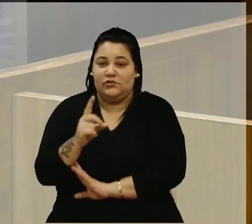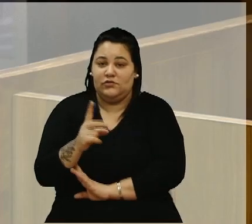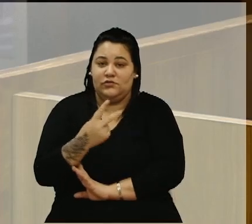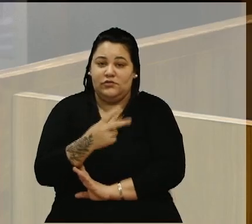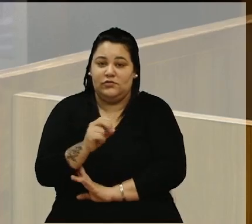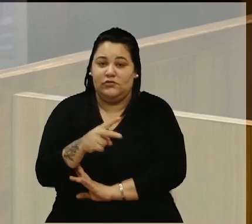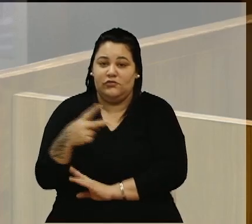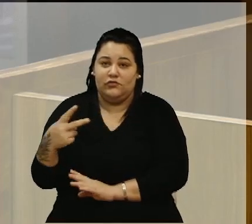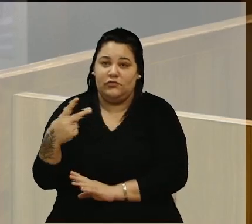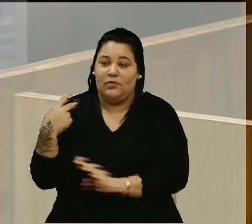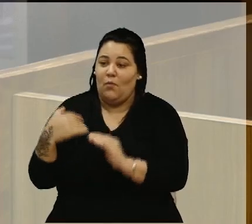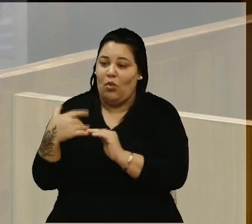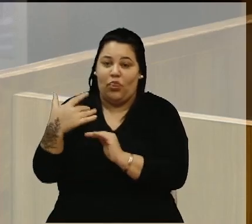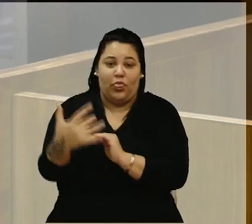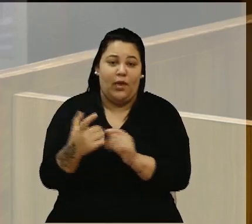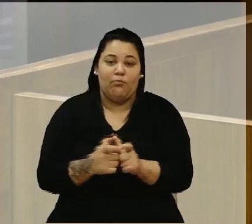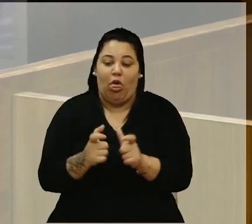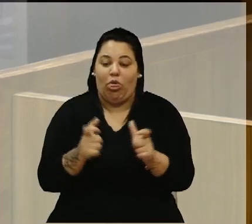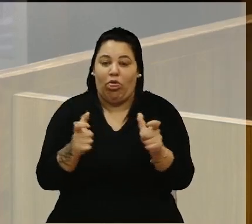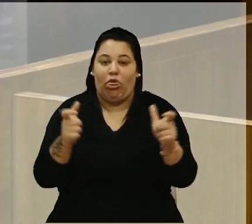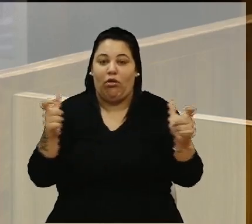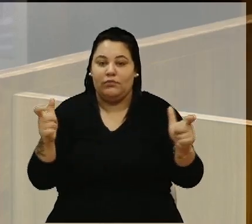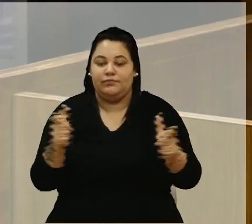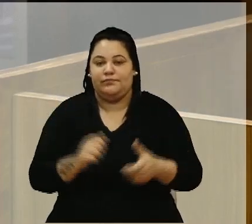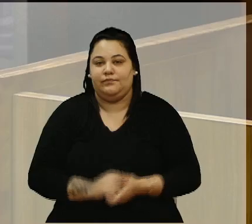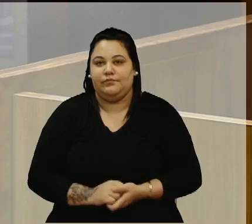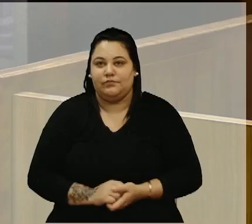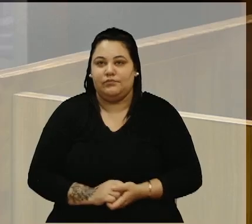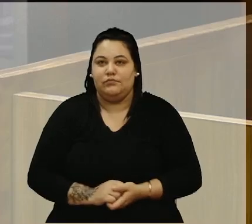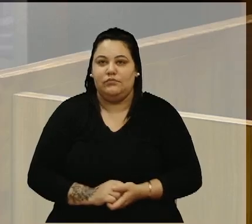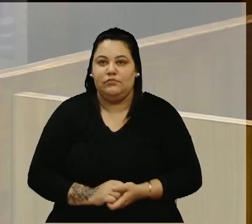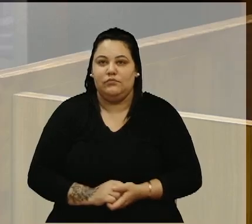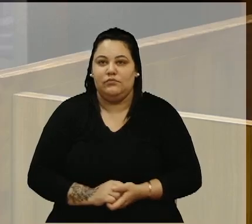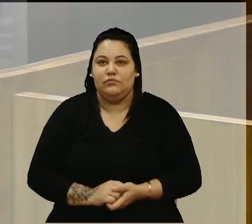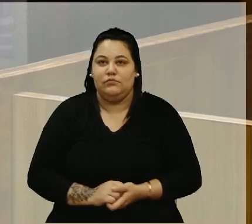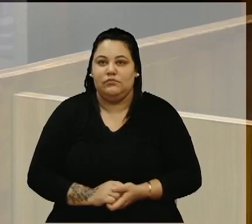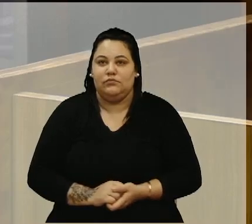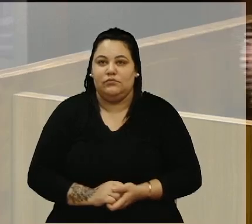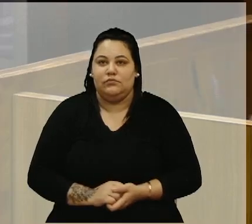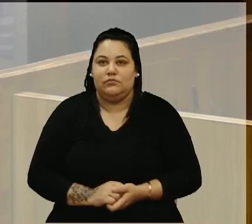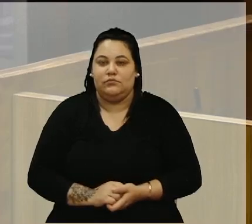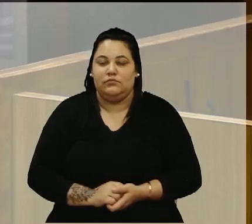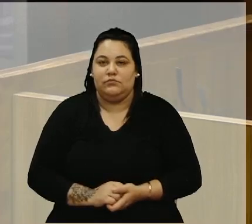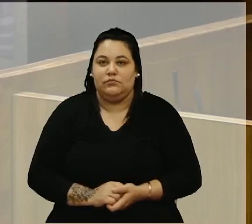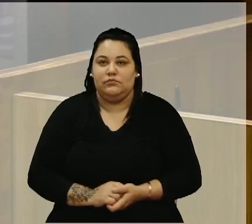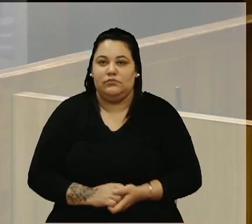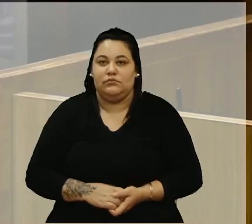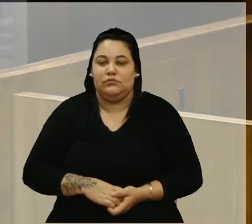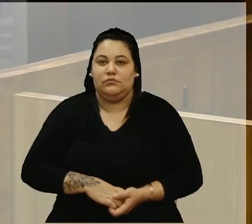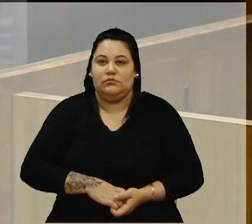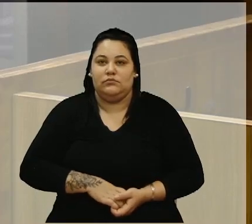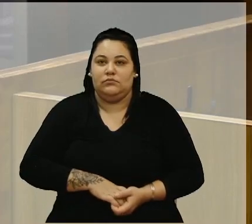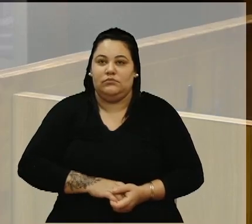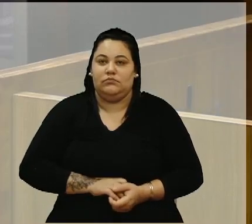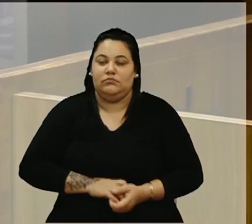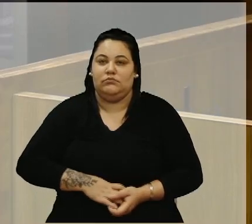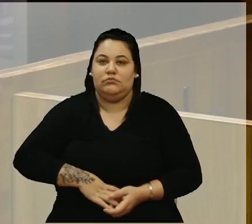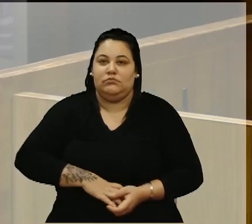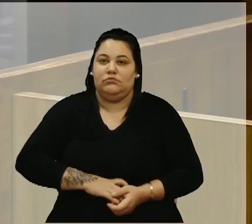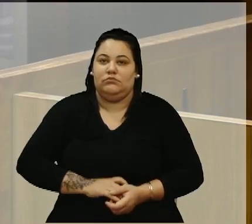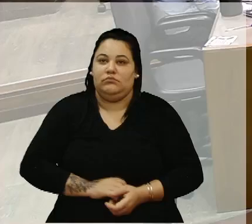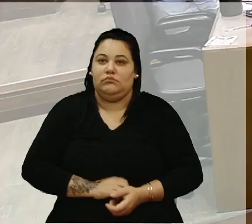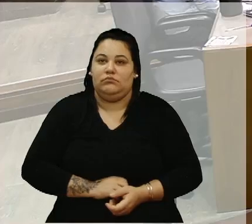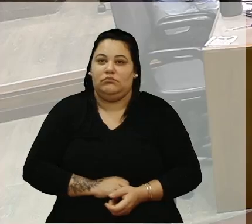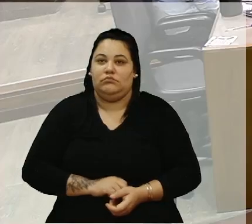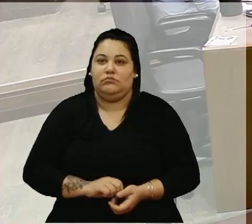De lá para cá aumentou muito a procura pelos serviços. Seu aparte, vereador